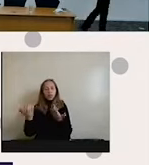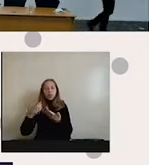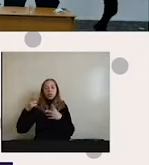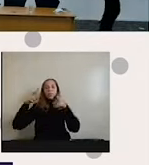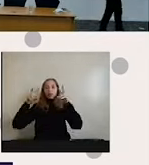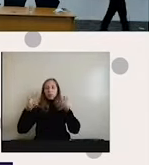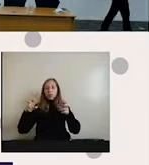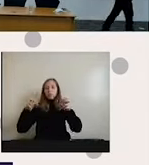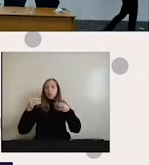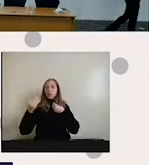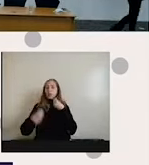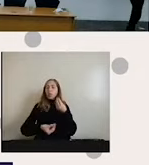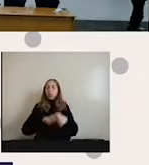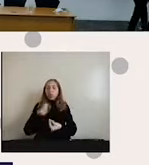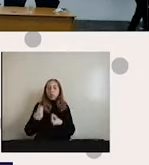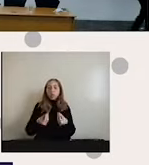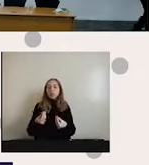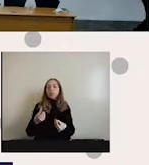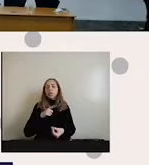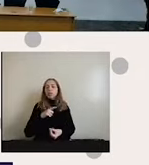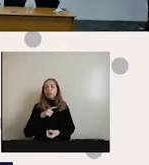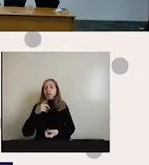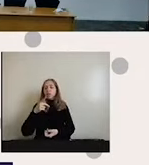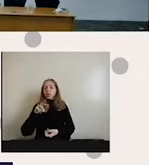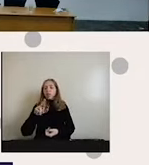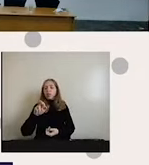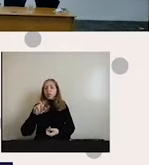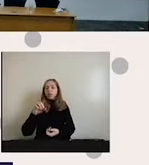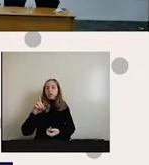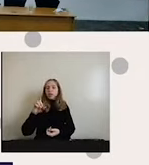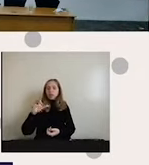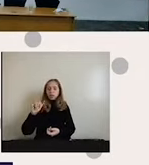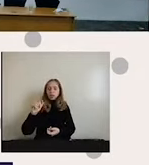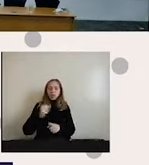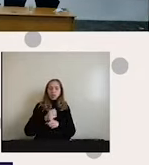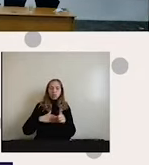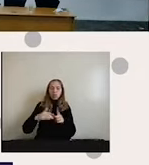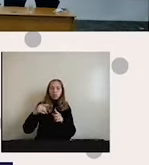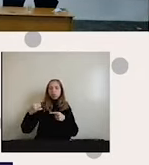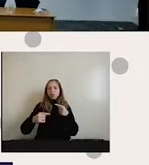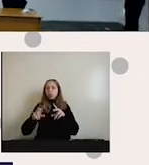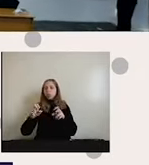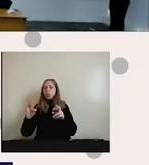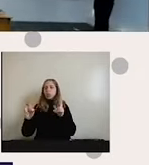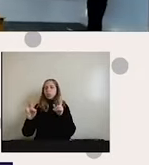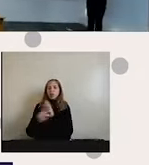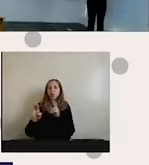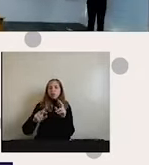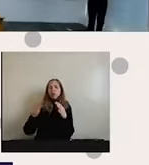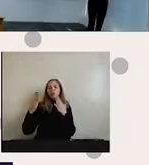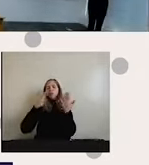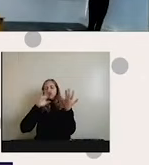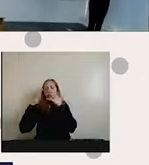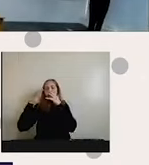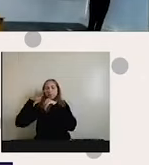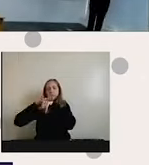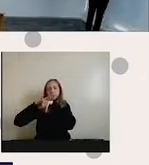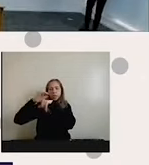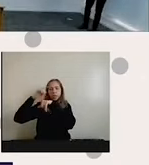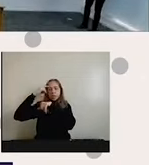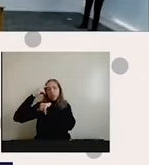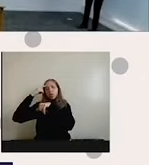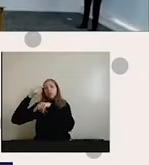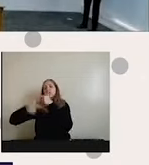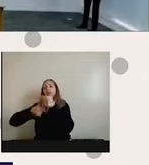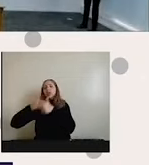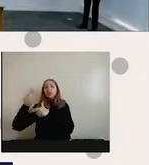a Previdência Social discute, então, essa relação entre os transtornos mentais e o trabalho. Então, essencialmente, eu vou tentar